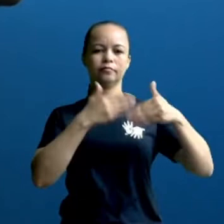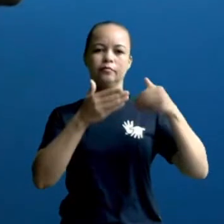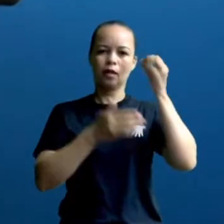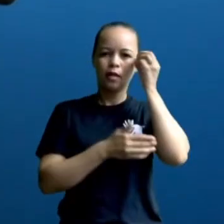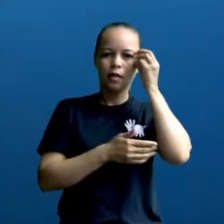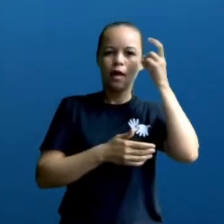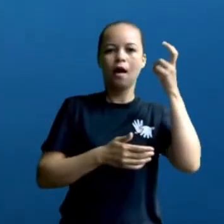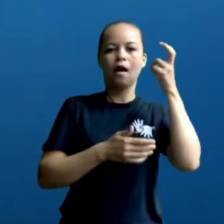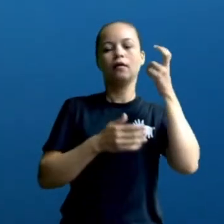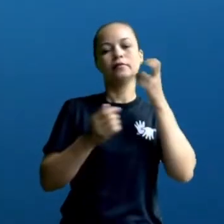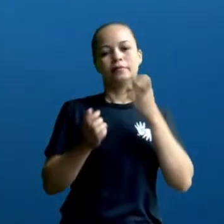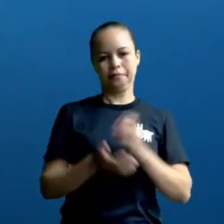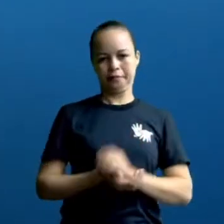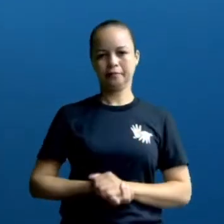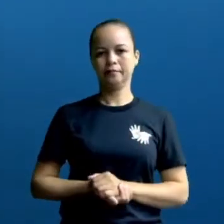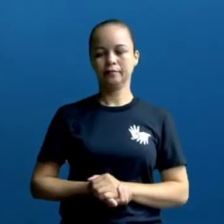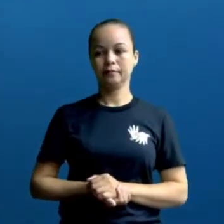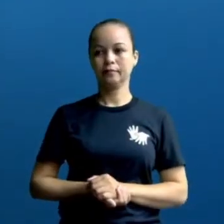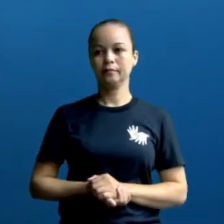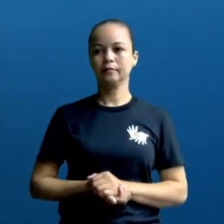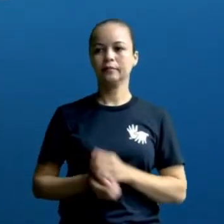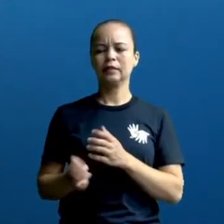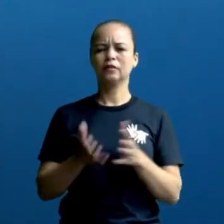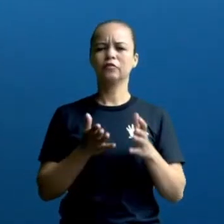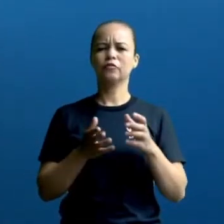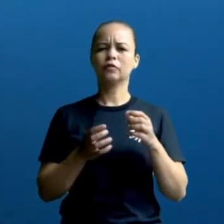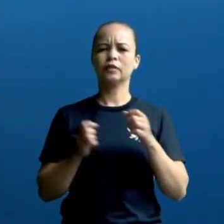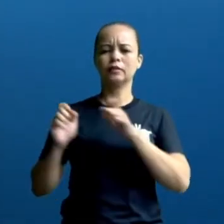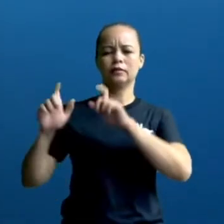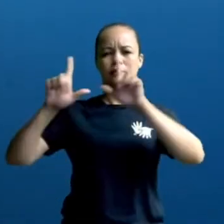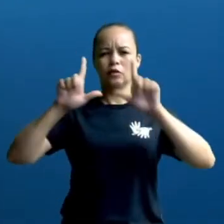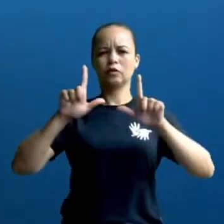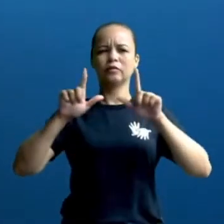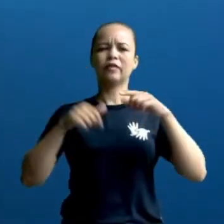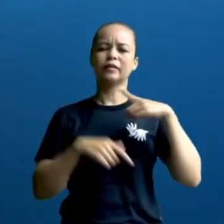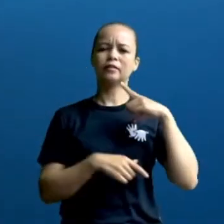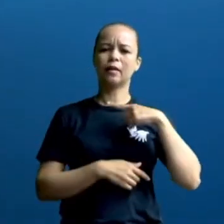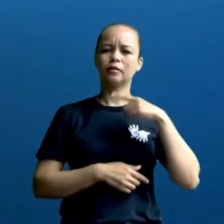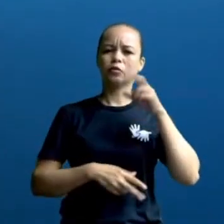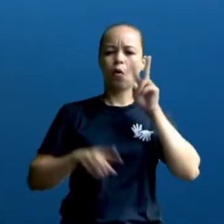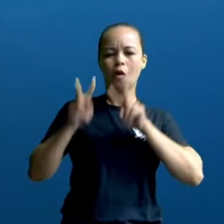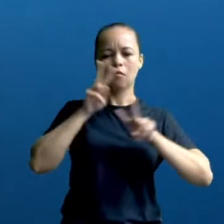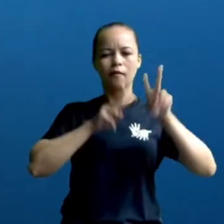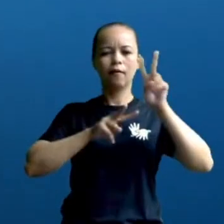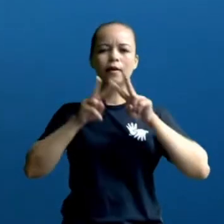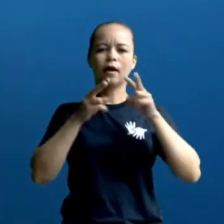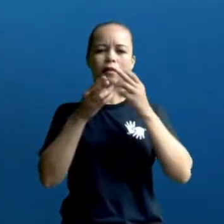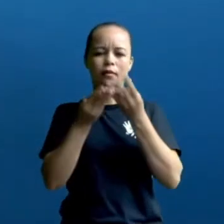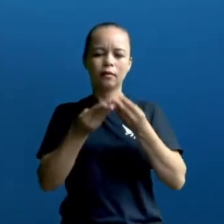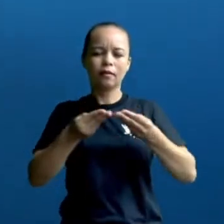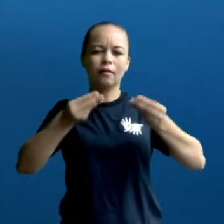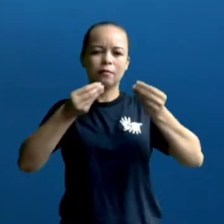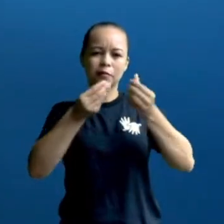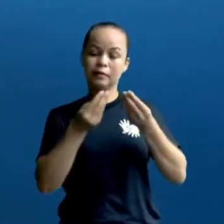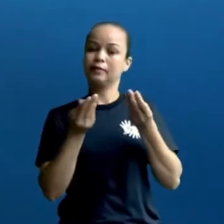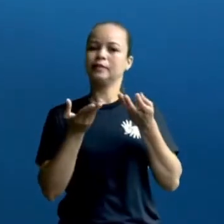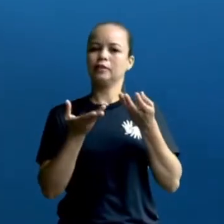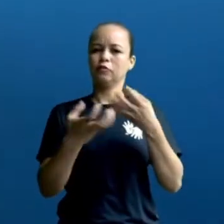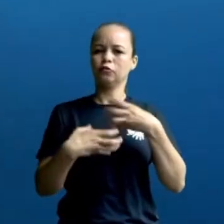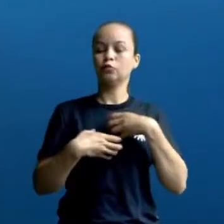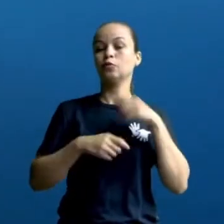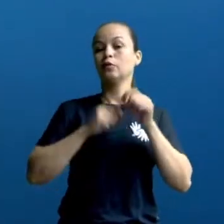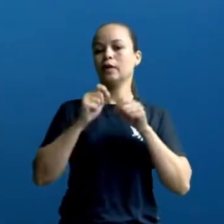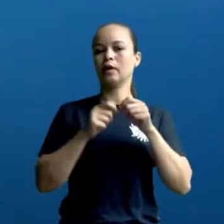saber. Eu queria te chamar justamente você, para que você tivesse mais um olhar aristotélico, um olhar mais desse mundo sensível, do que um olhar